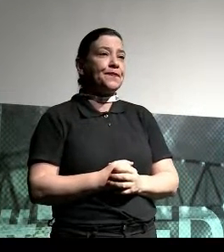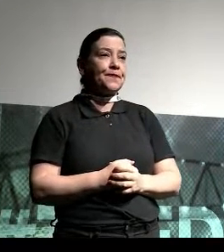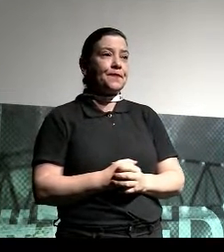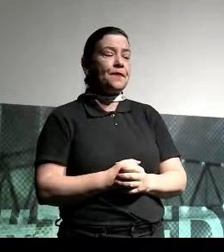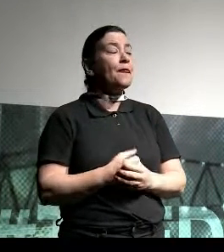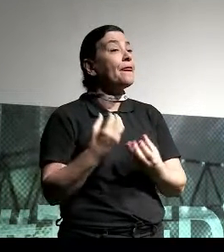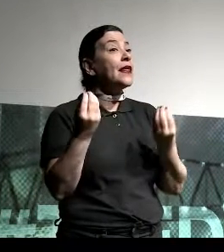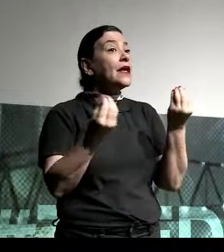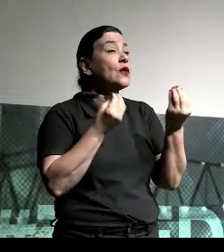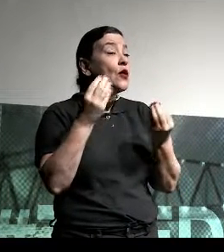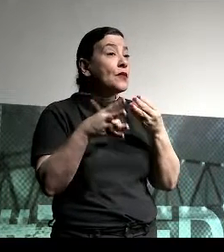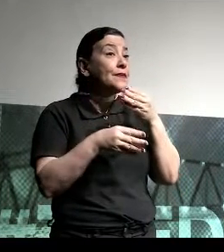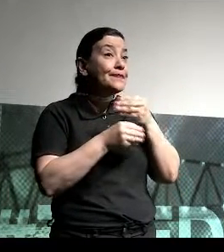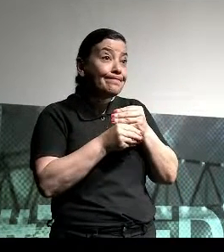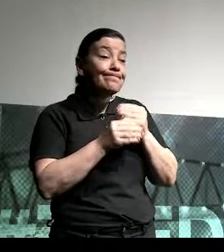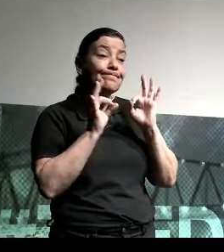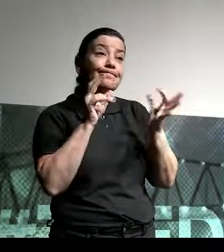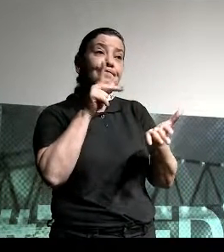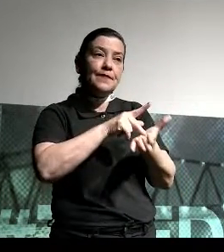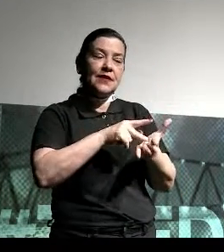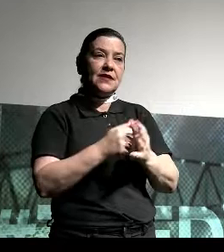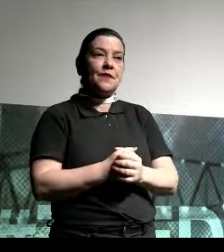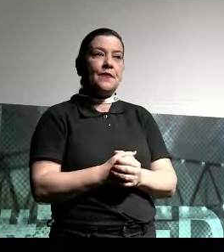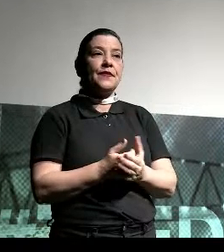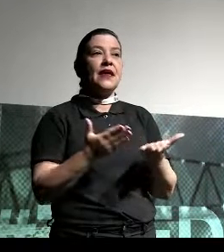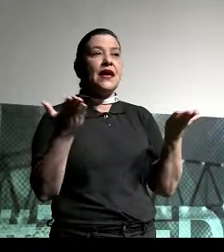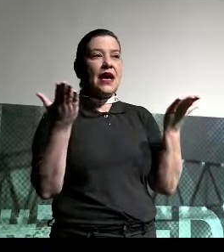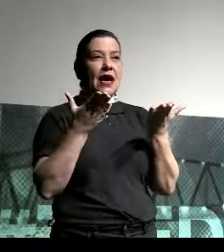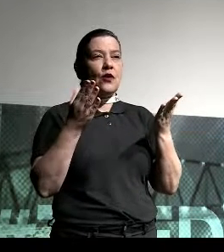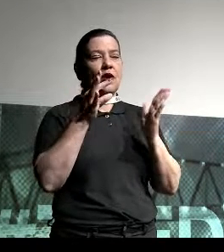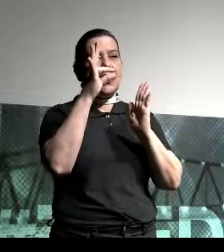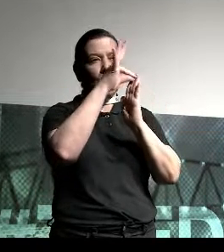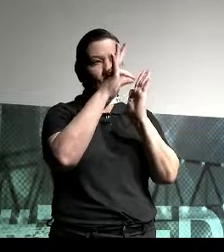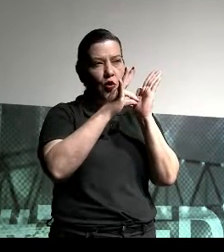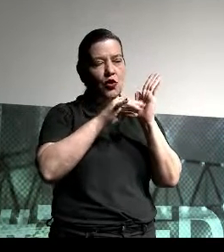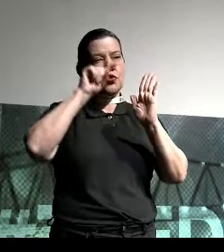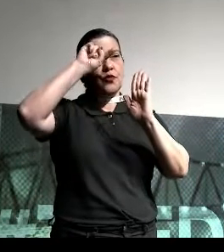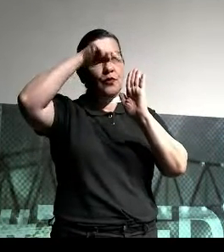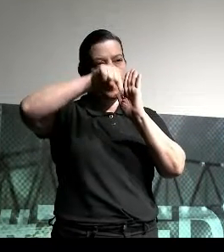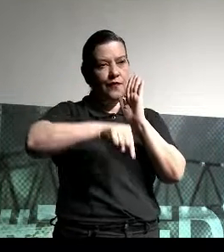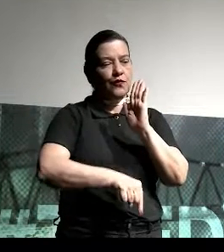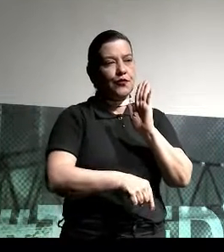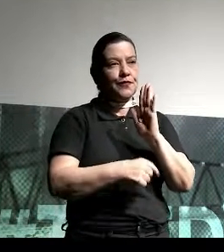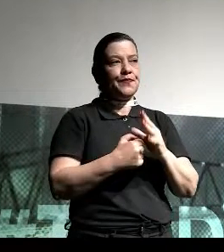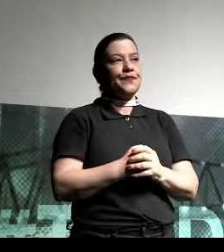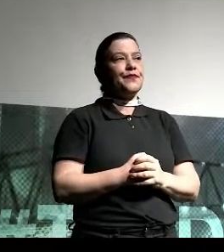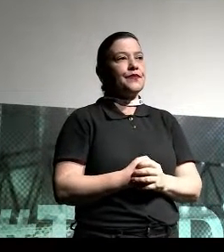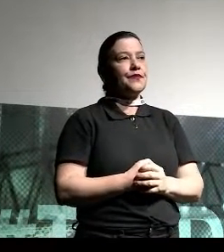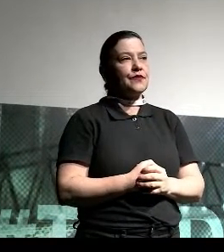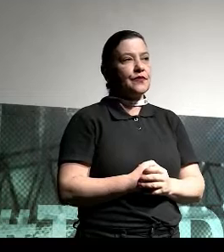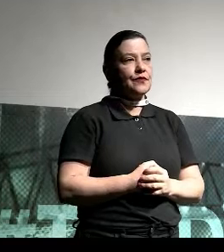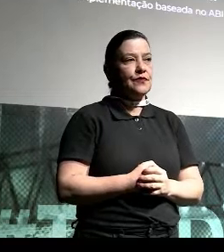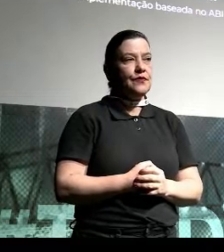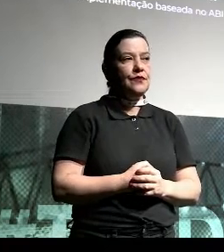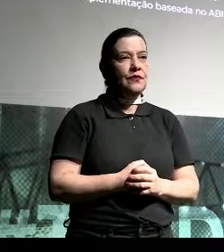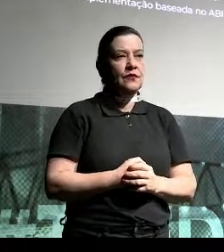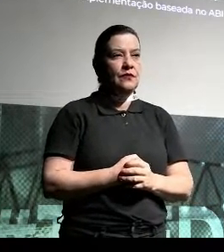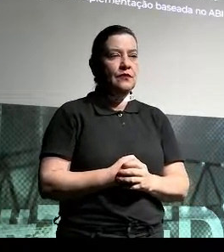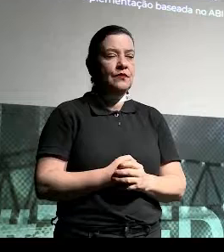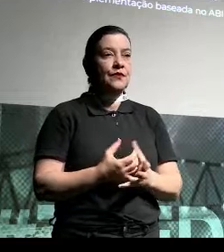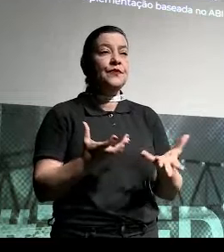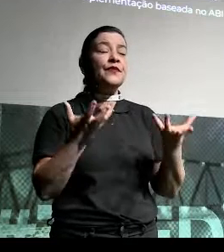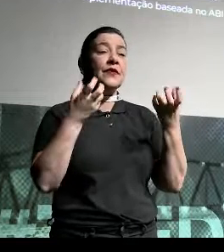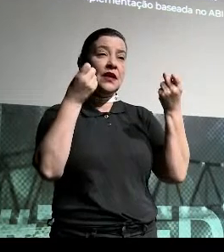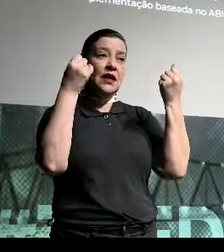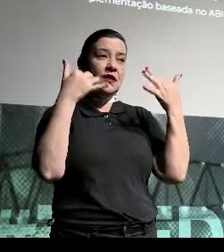Bem, e como que a gente implementa tudo isso, né? Agora eu vou chegar um pouco mais na parte de código, um pouco mais profundo em código. Então, eu quero um pouco falar